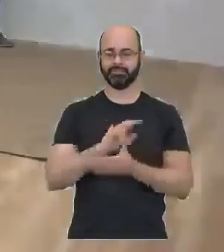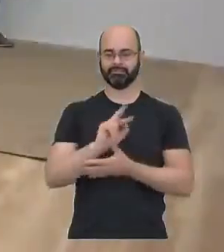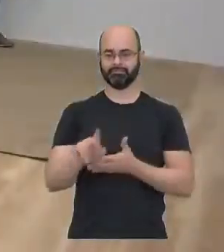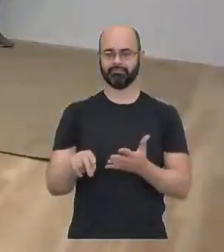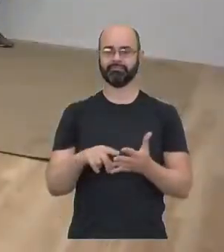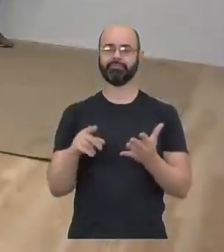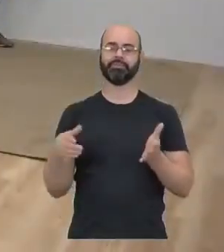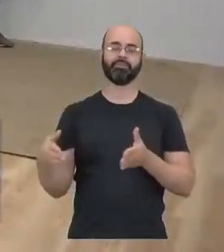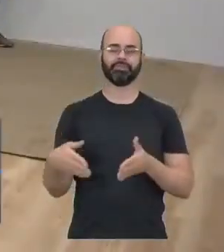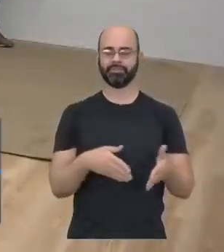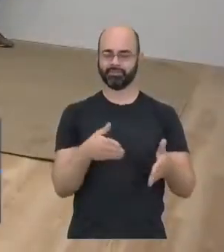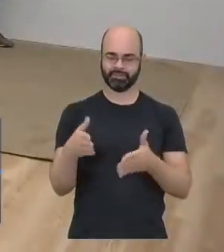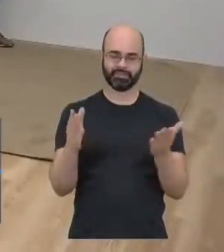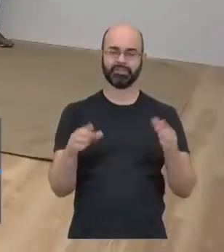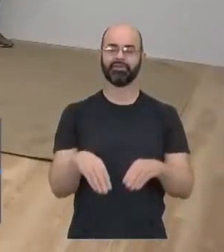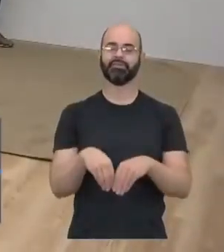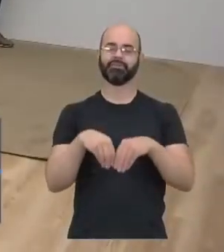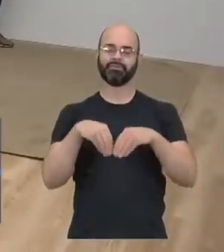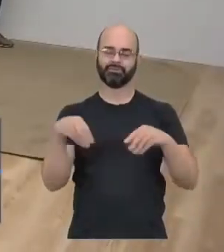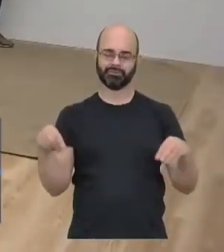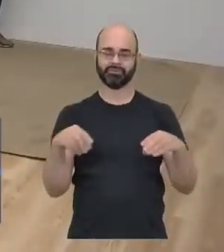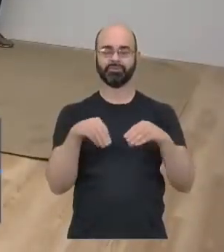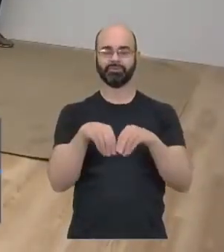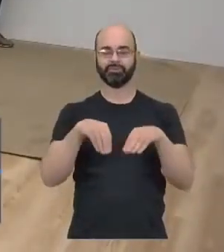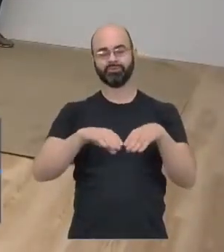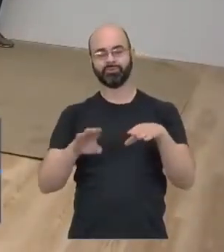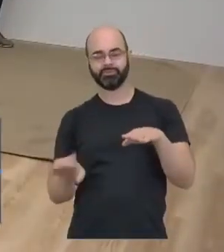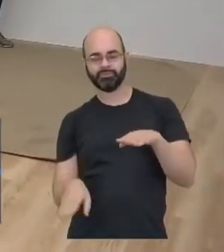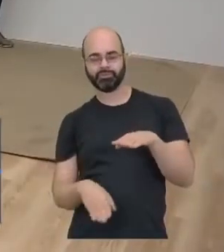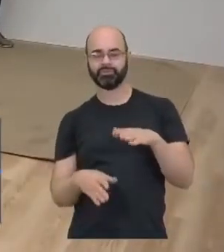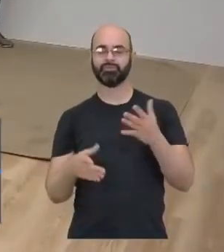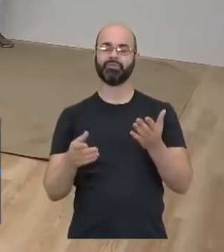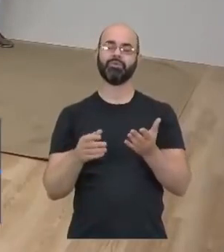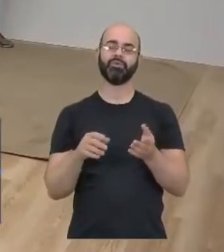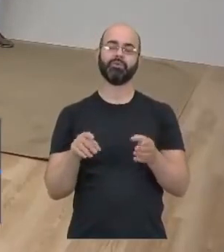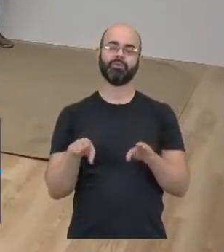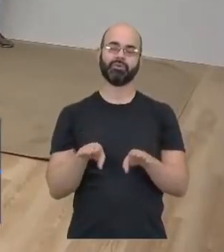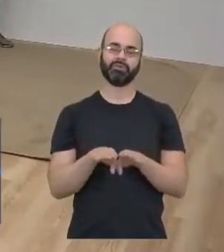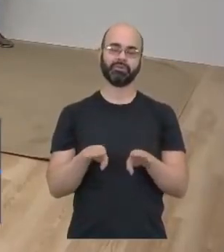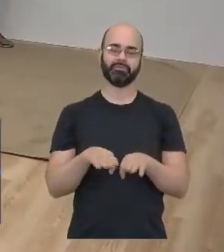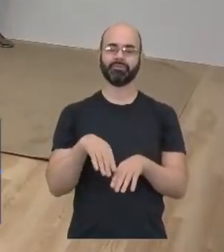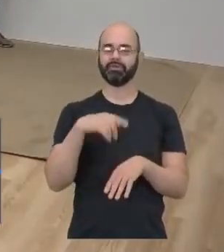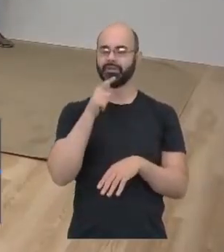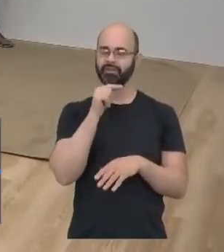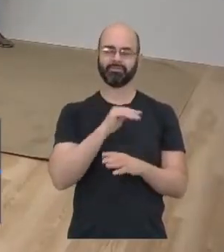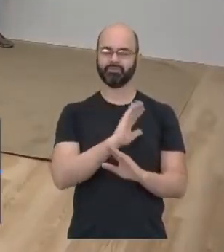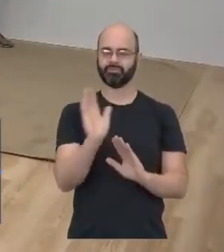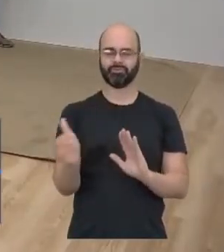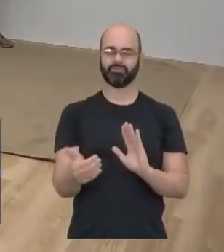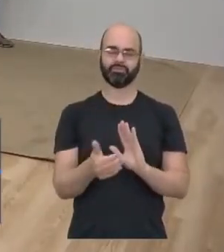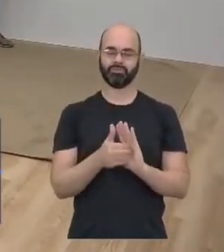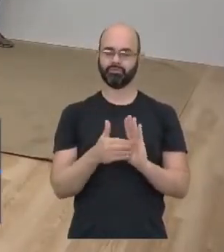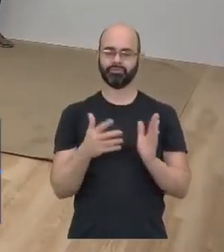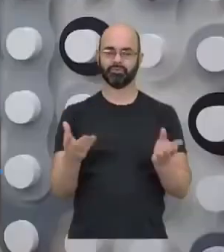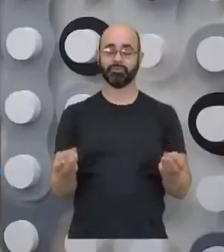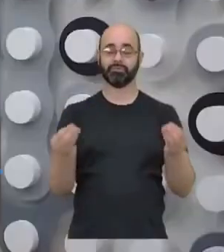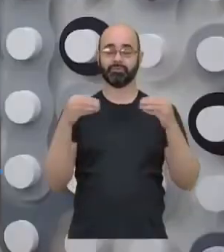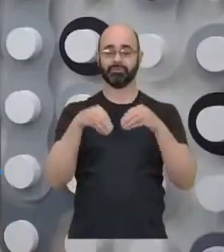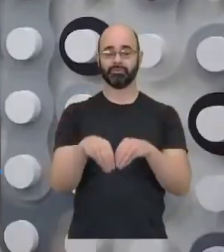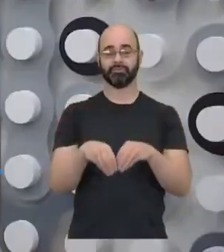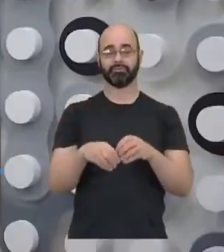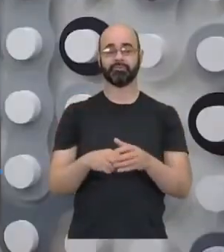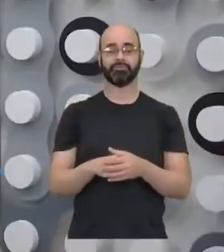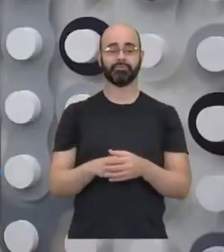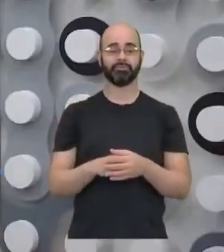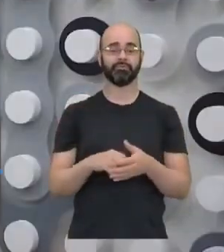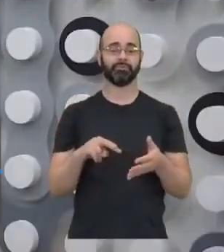rios, atmosfera, terra, subsolo, temos também nosso limite marítimo aí também, o espaço aéreo e tudo mais. A gente tem um povo, então a gente pode dizer que